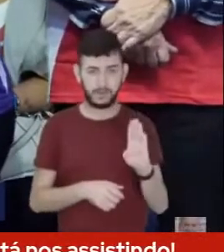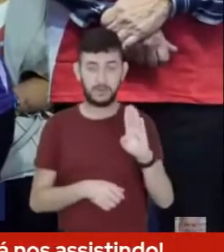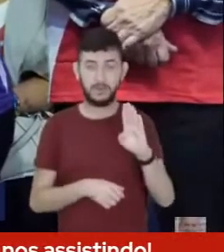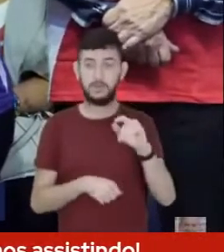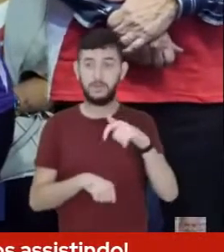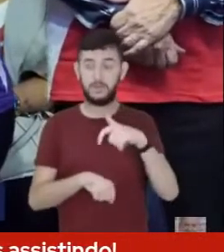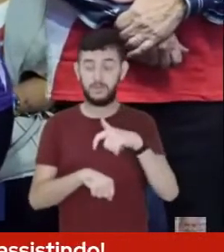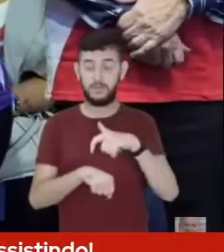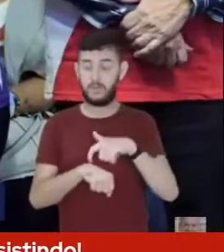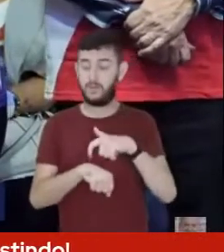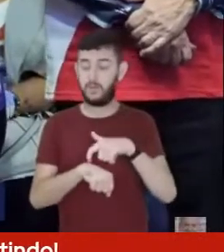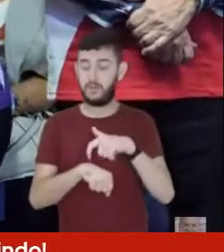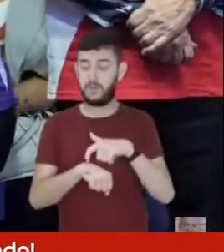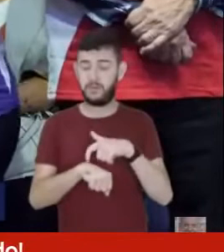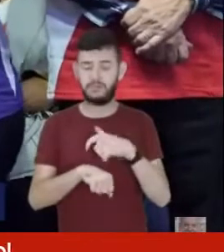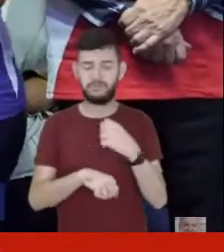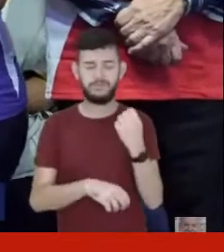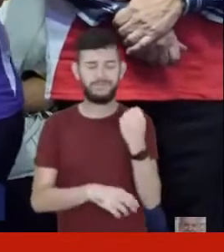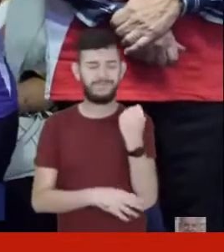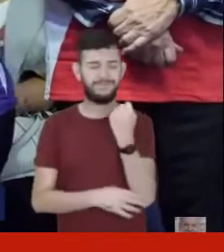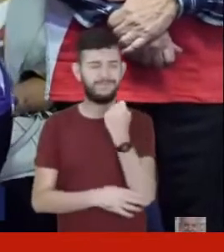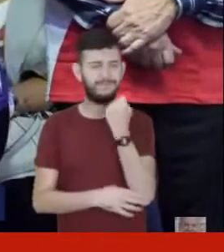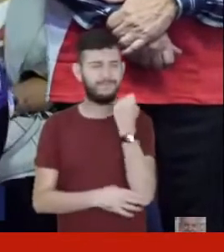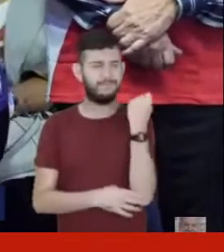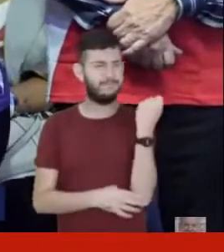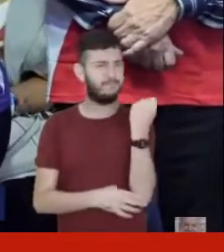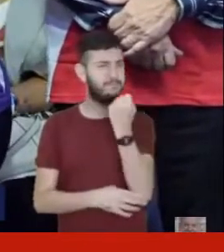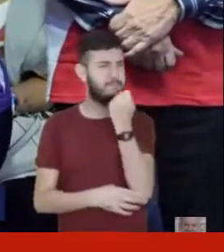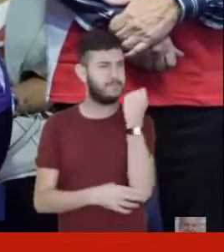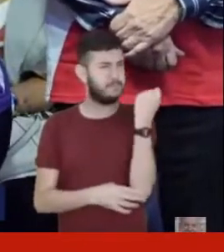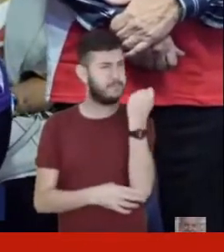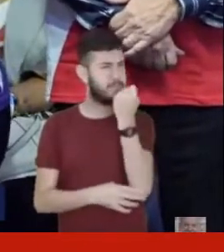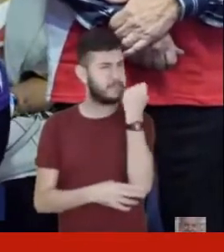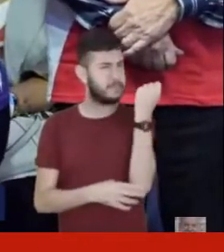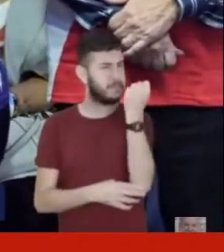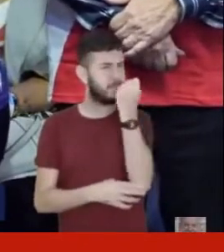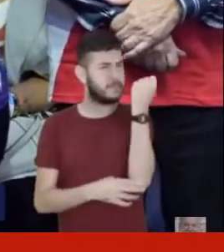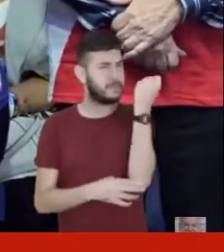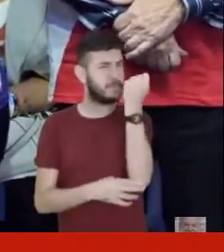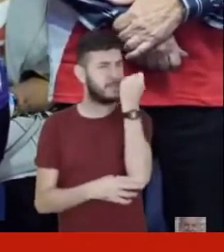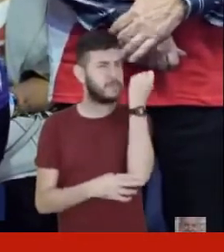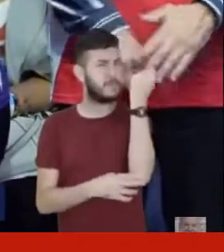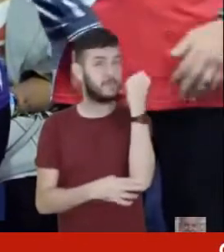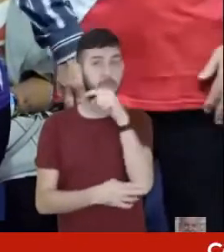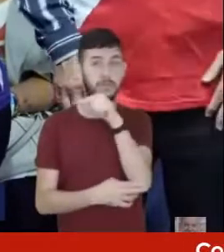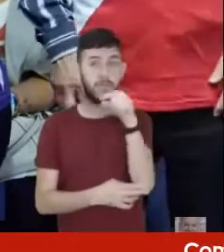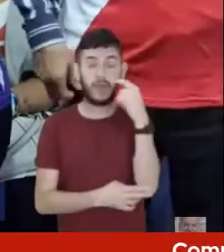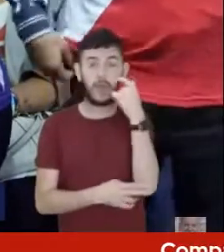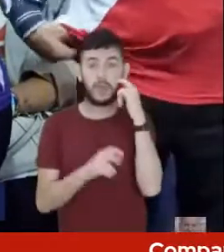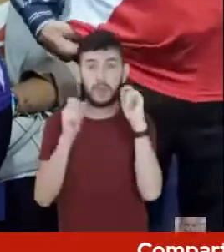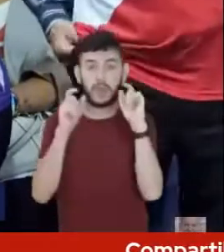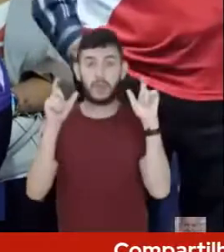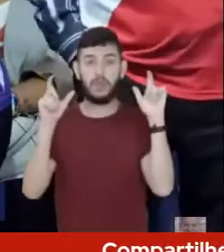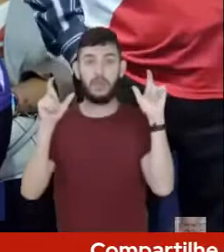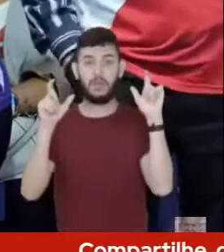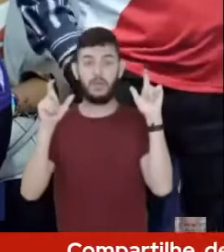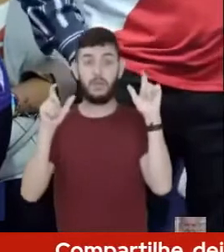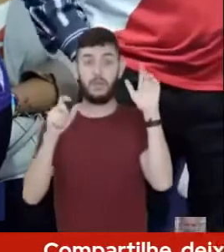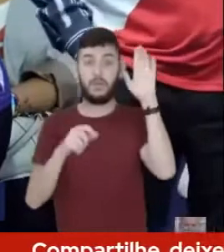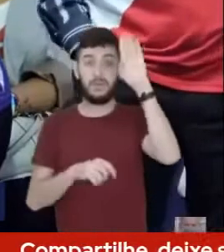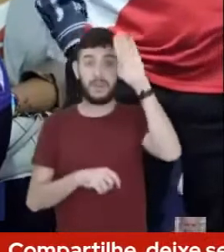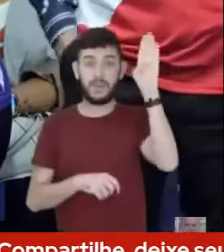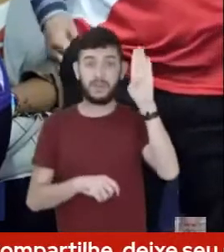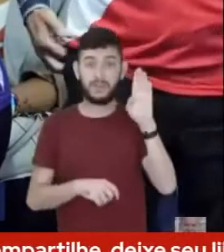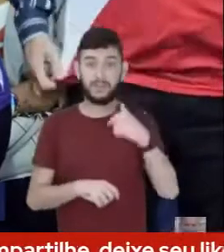grave. Prestem atenção, o momento grave que o Brasil atravessa.